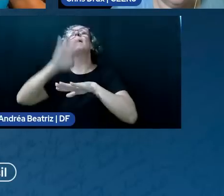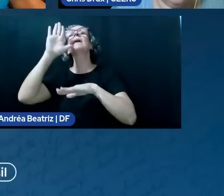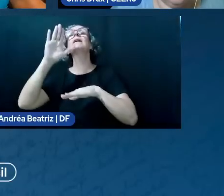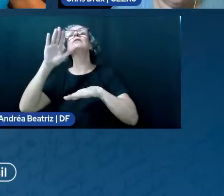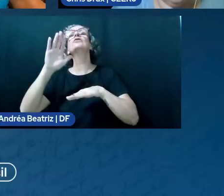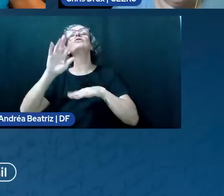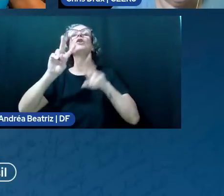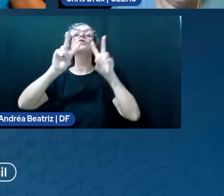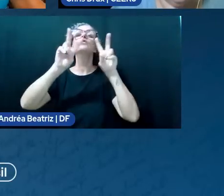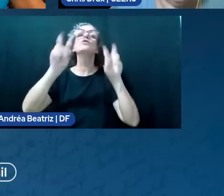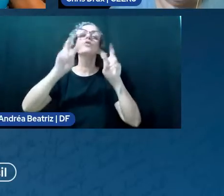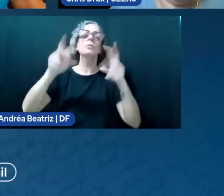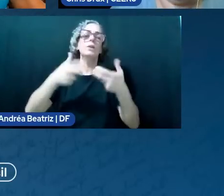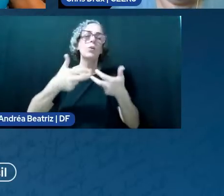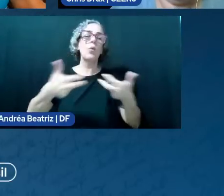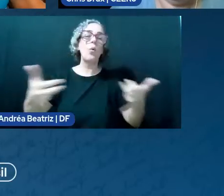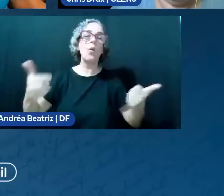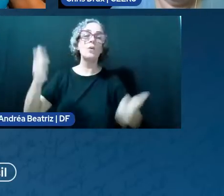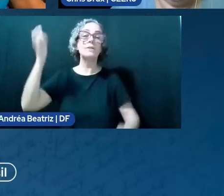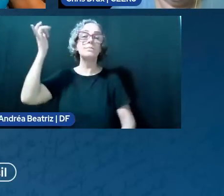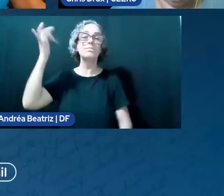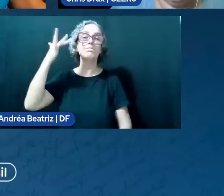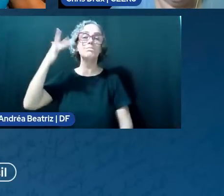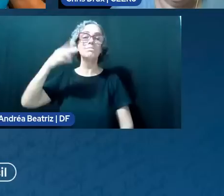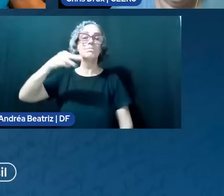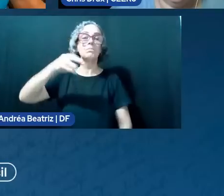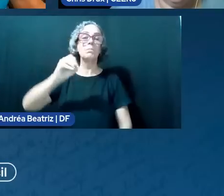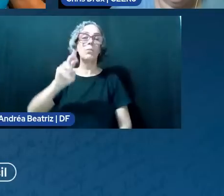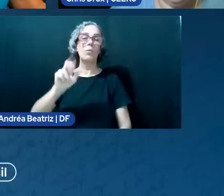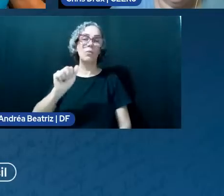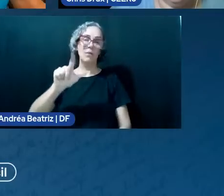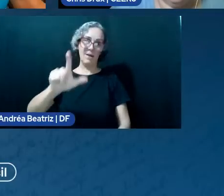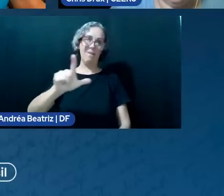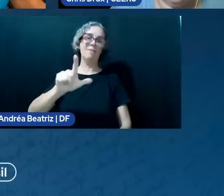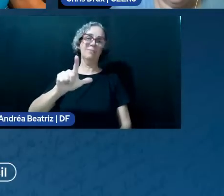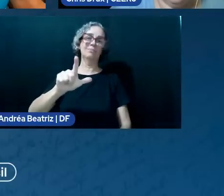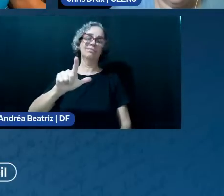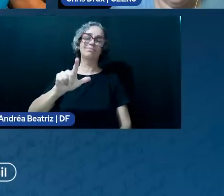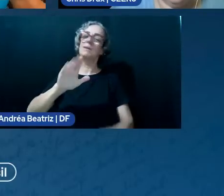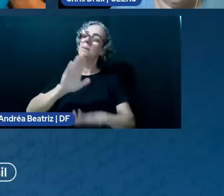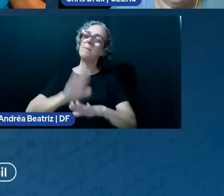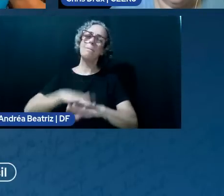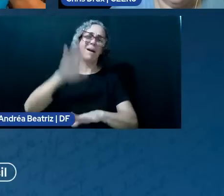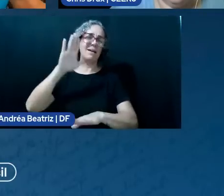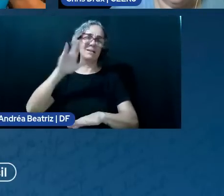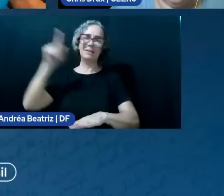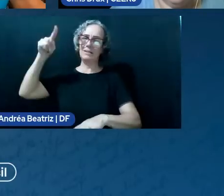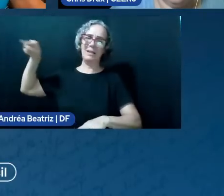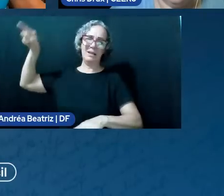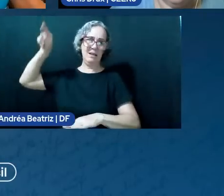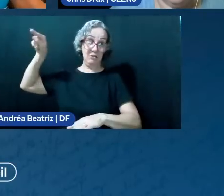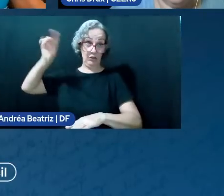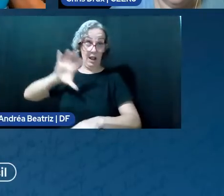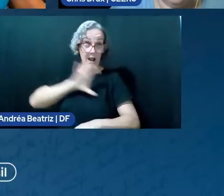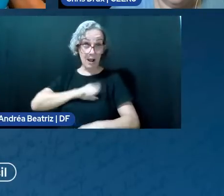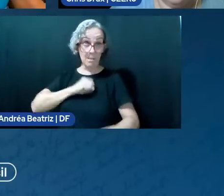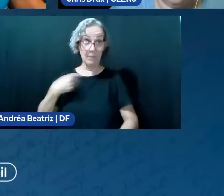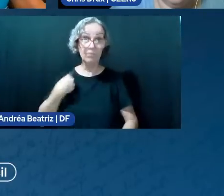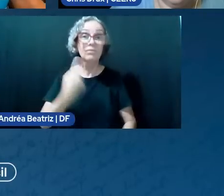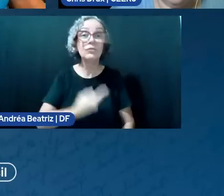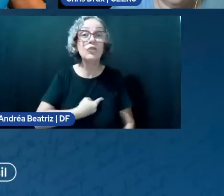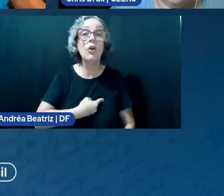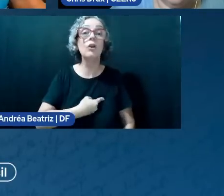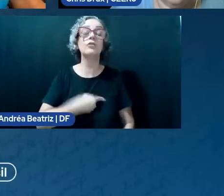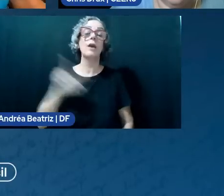morais, dizem os espíritos a Kardec. O que mais preocupa os espíritos que nos amam são os problemas ligados ao